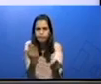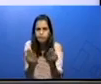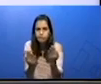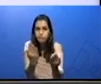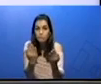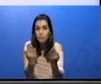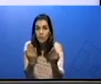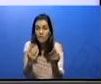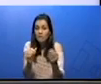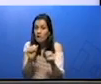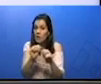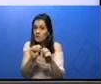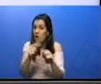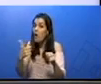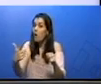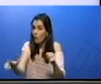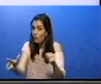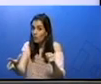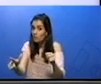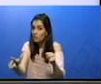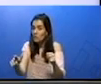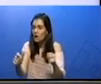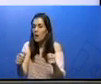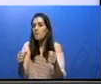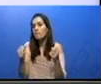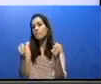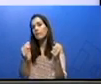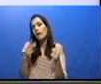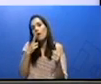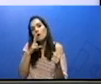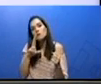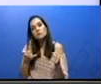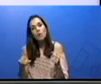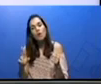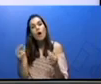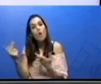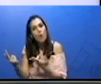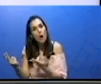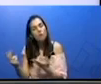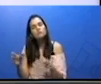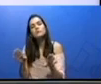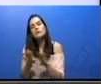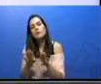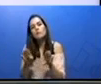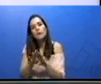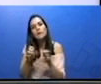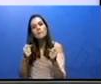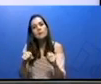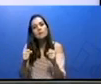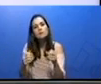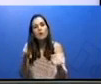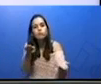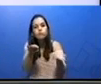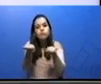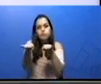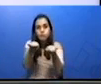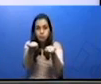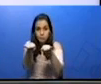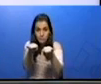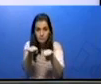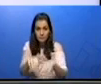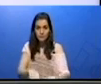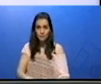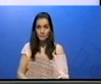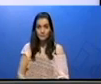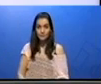uma nova reação, para que tenha o mesmo resultado, a gente tem que aumentar a composição dos reagentes na mesma